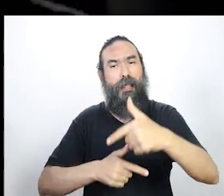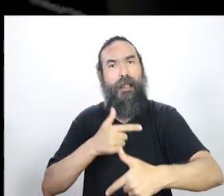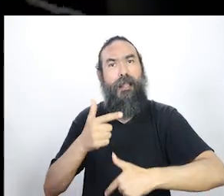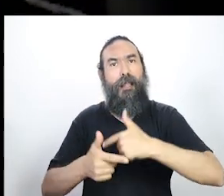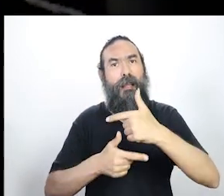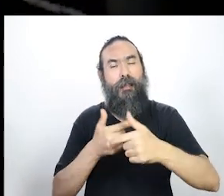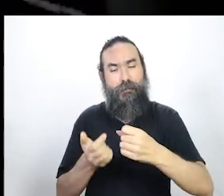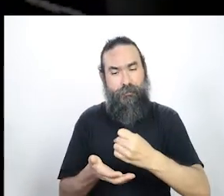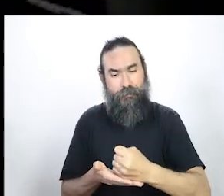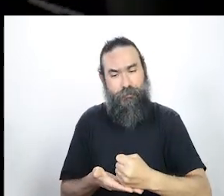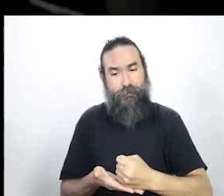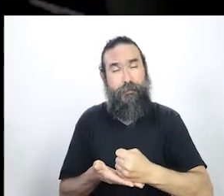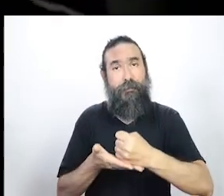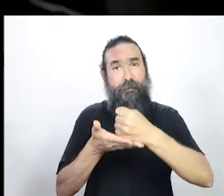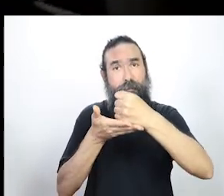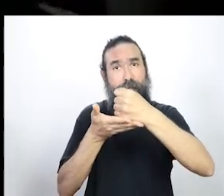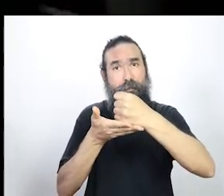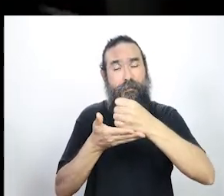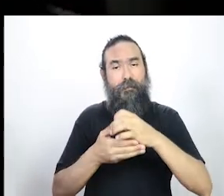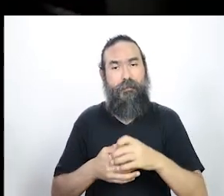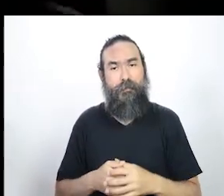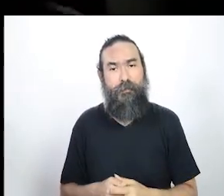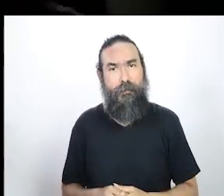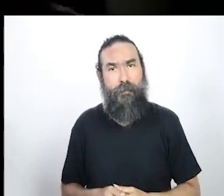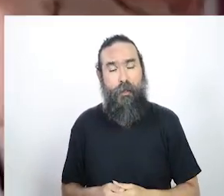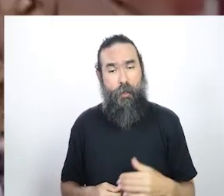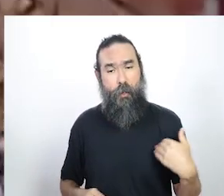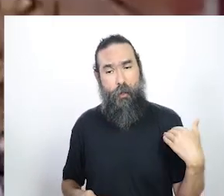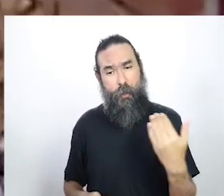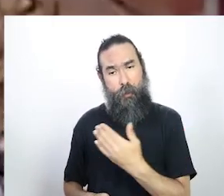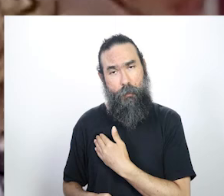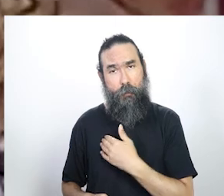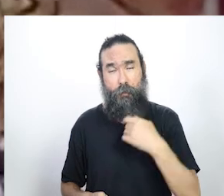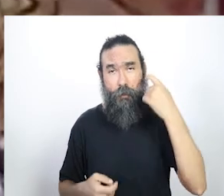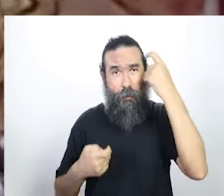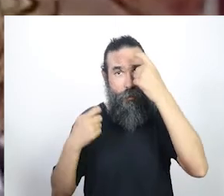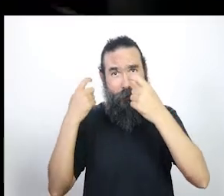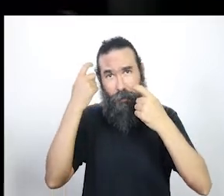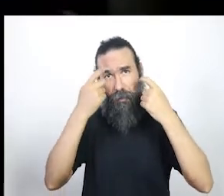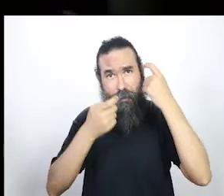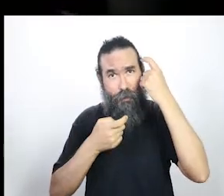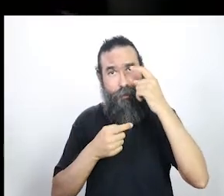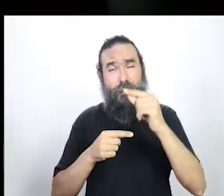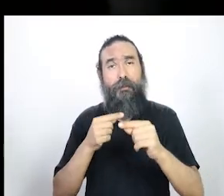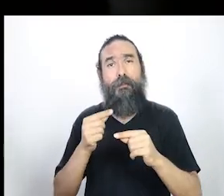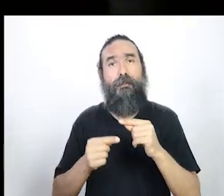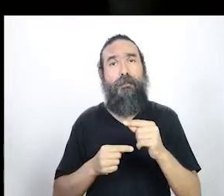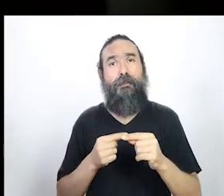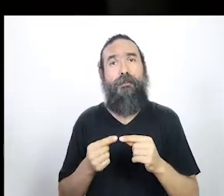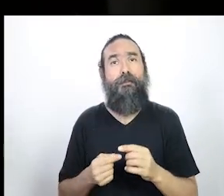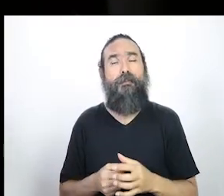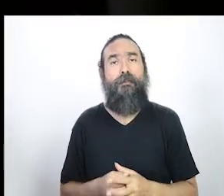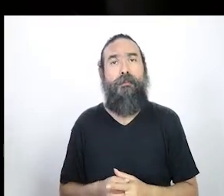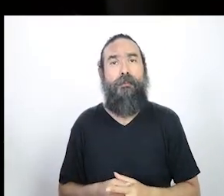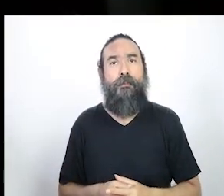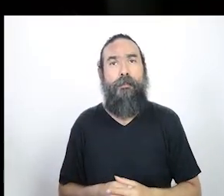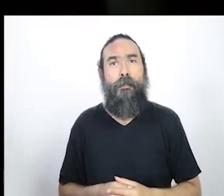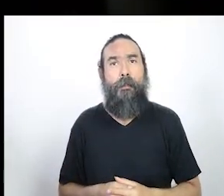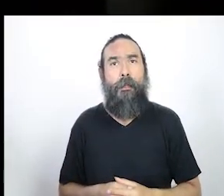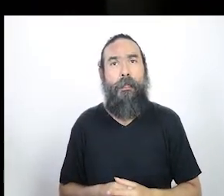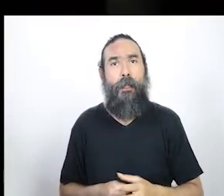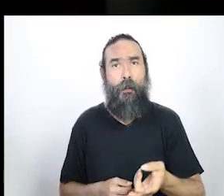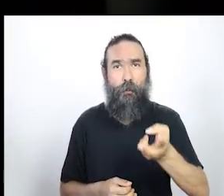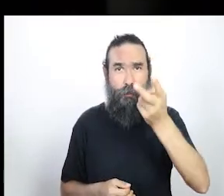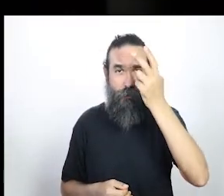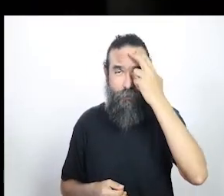vem trabalhando a base, porque uma das nossas preocupações no que diz